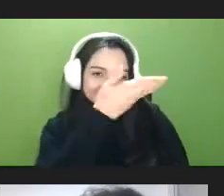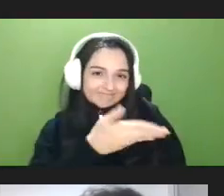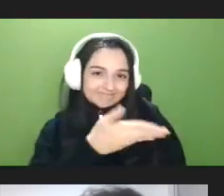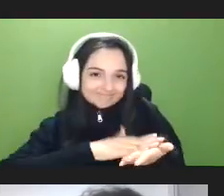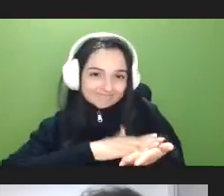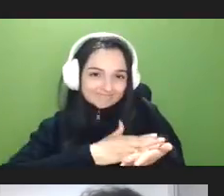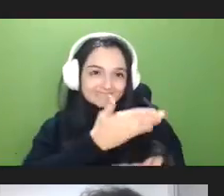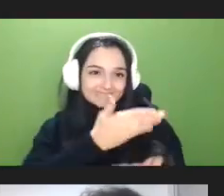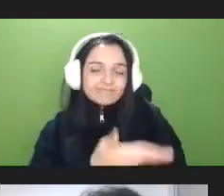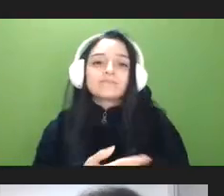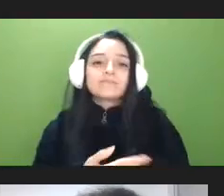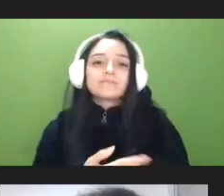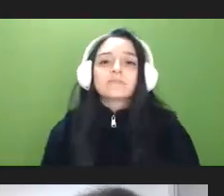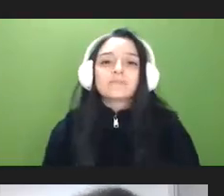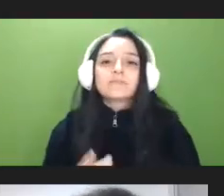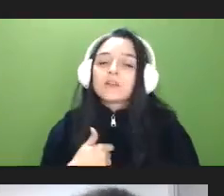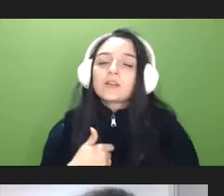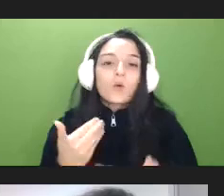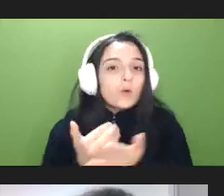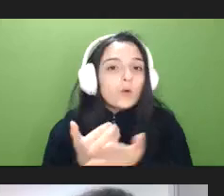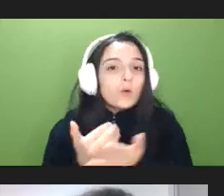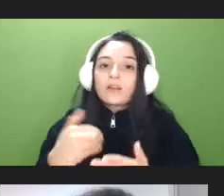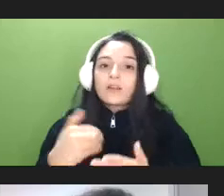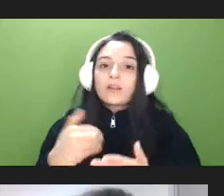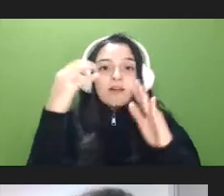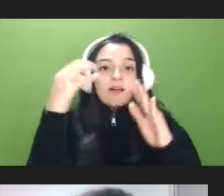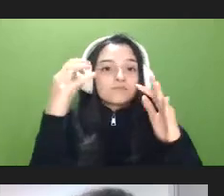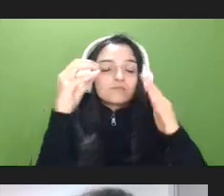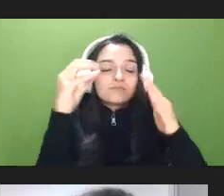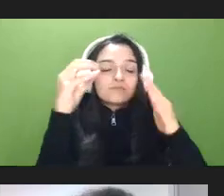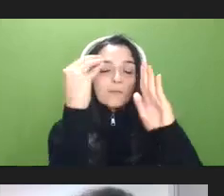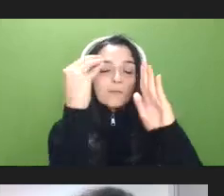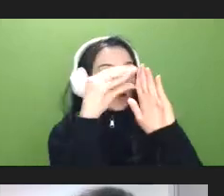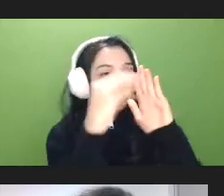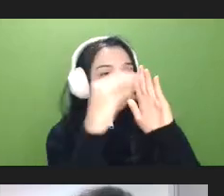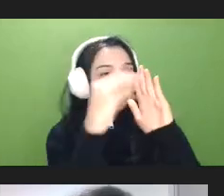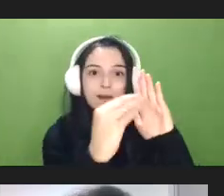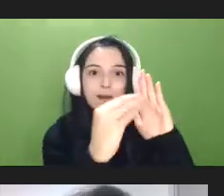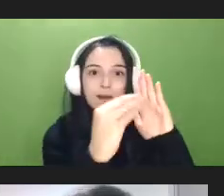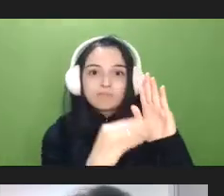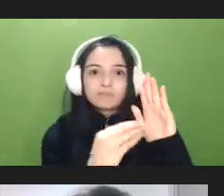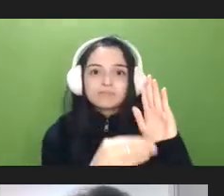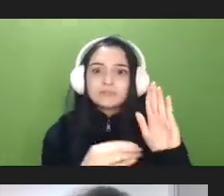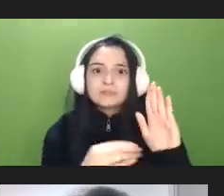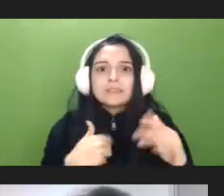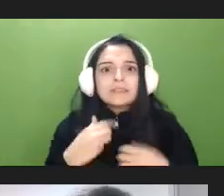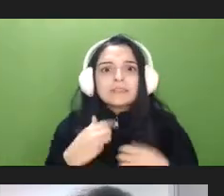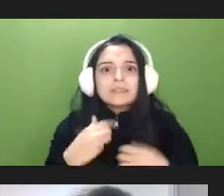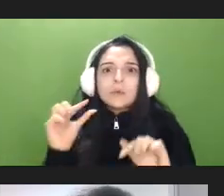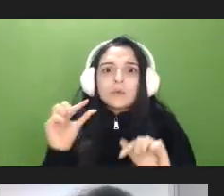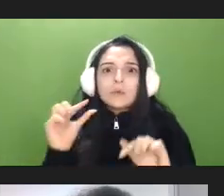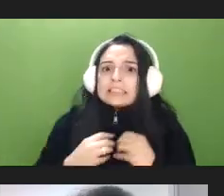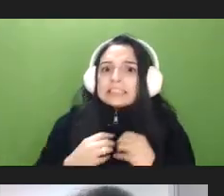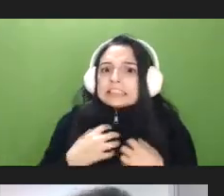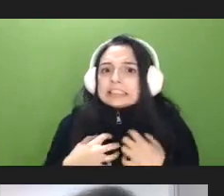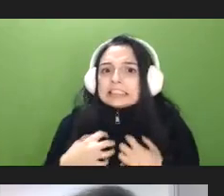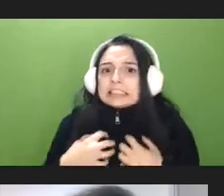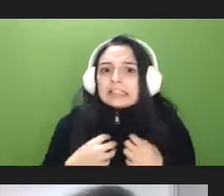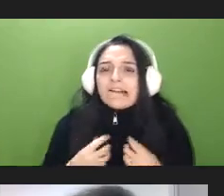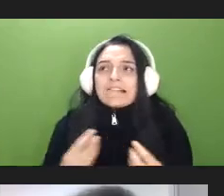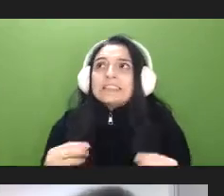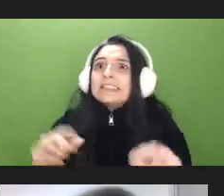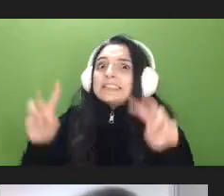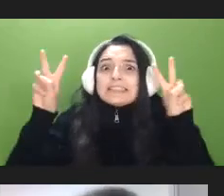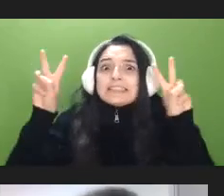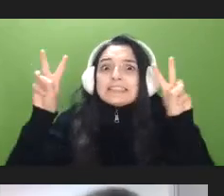E aí eu comecei a listar e num tom até meio angustiante, assim, né? Tem tantos temas e todos eles